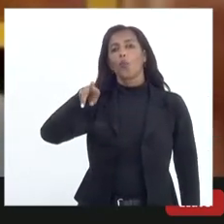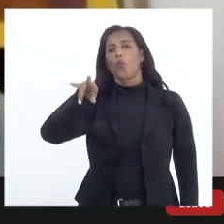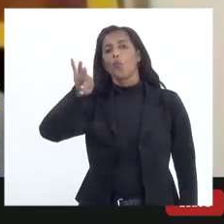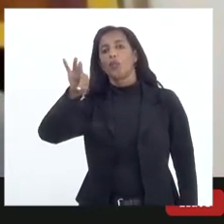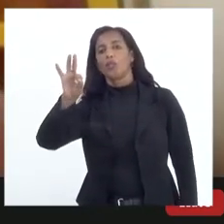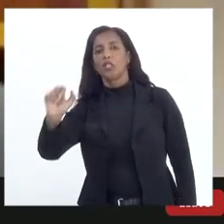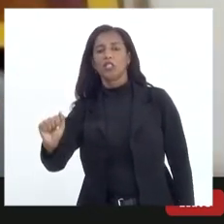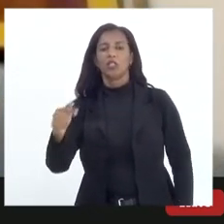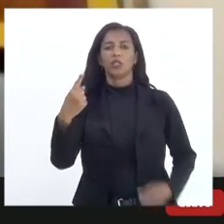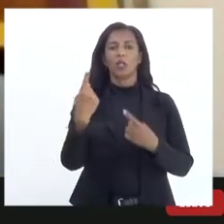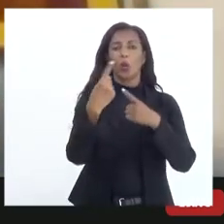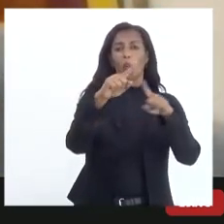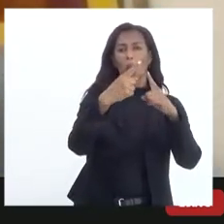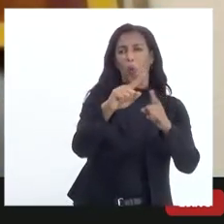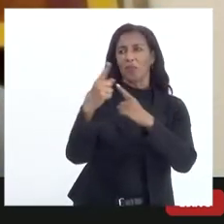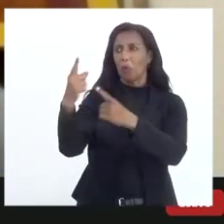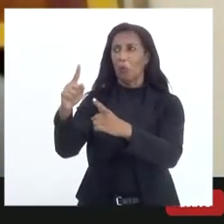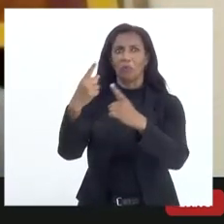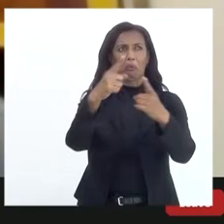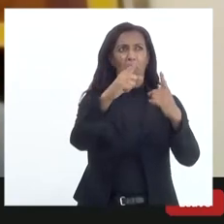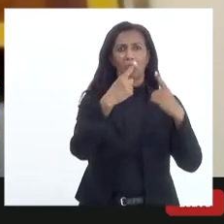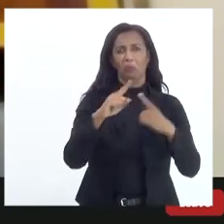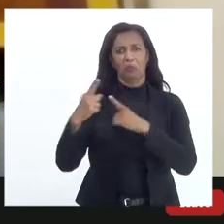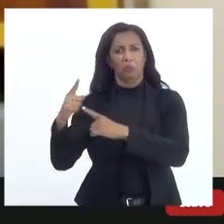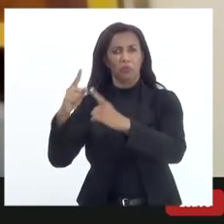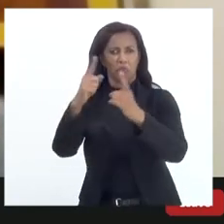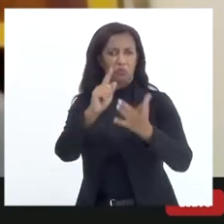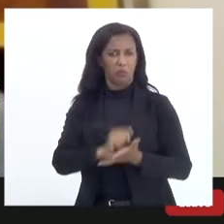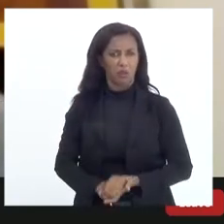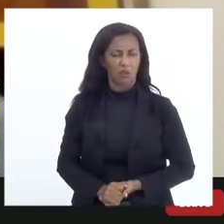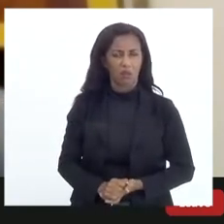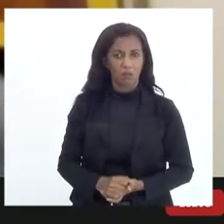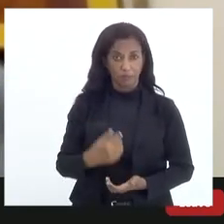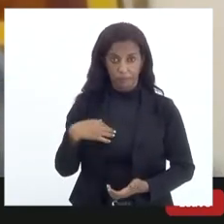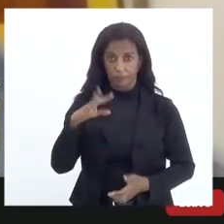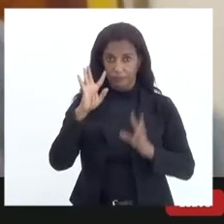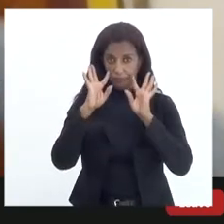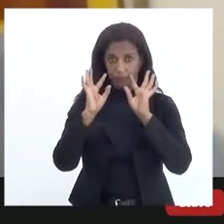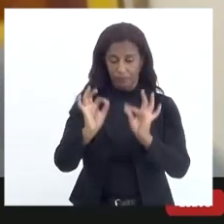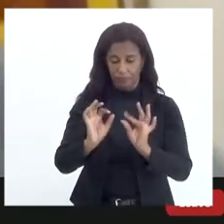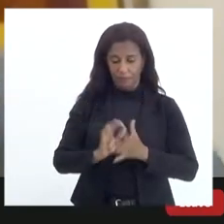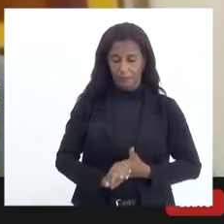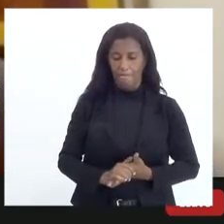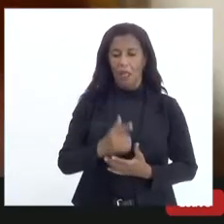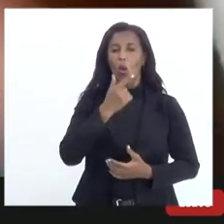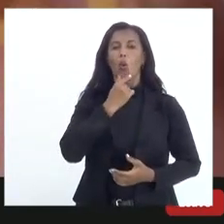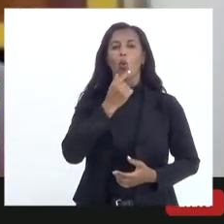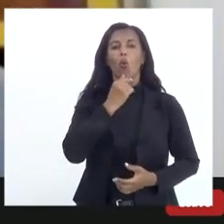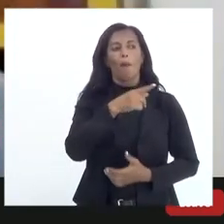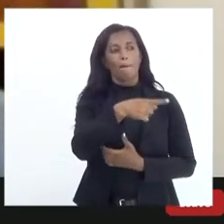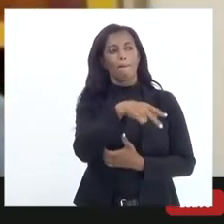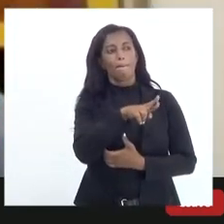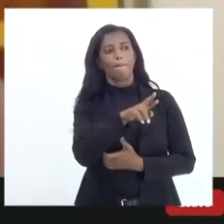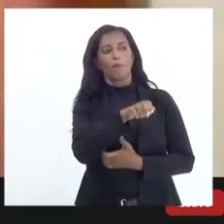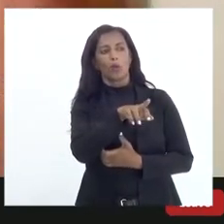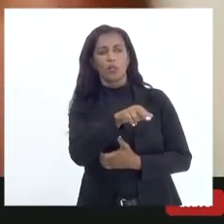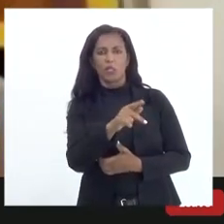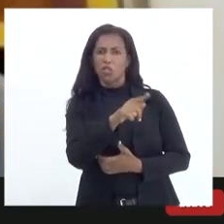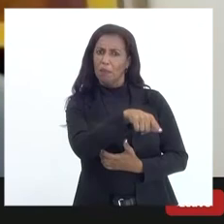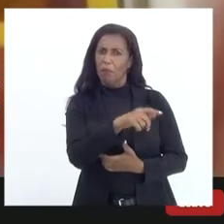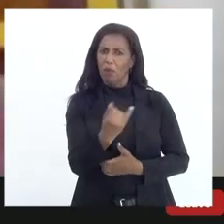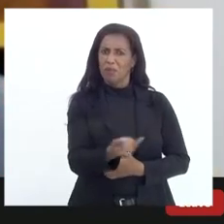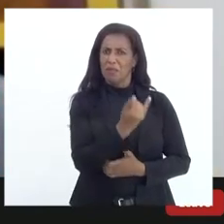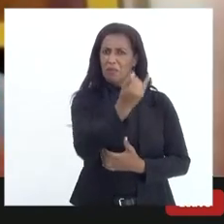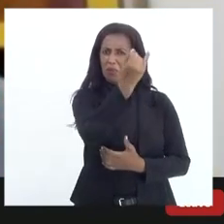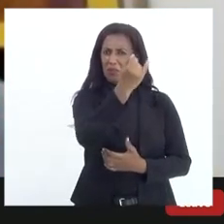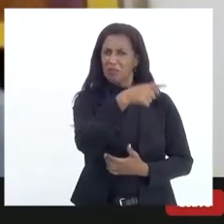contra a pauta identitária, como se ele não fosse um racista. Observa aí bem. Um cara progressista, pode ter seu papel importante, mas ele foi